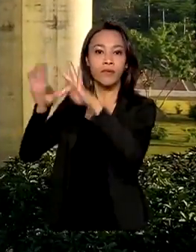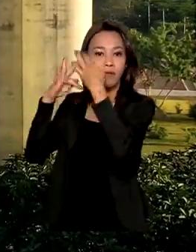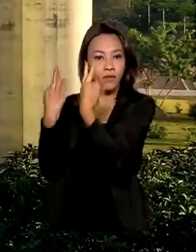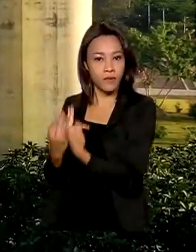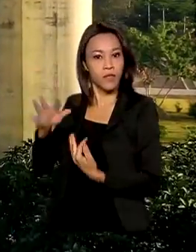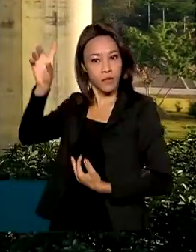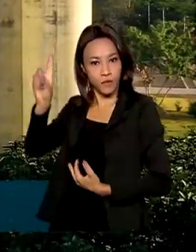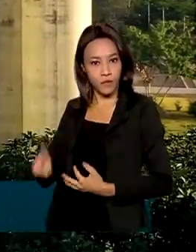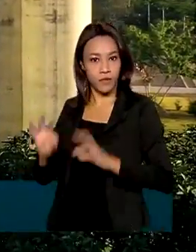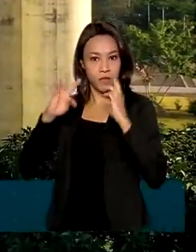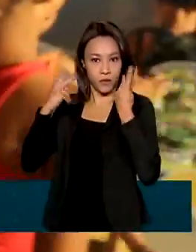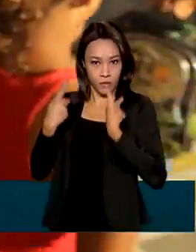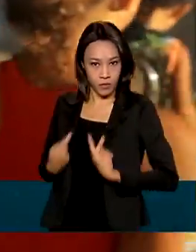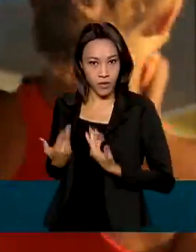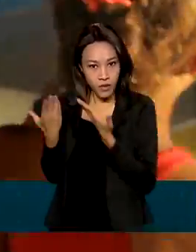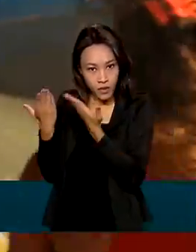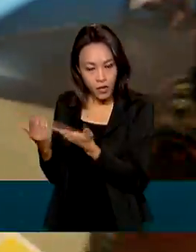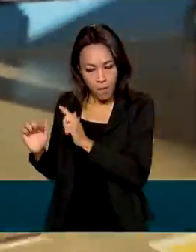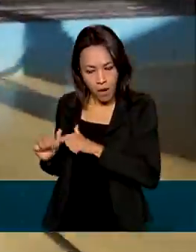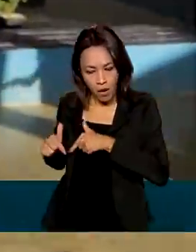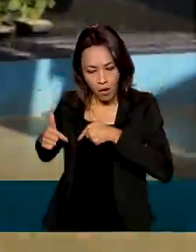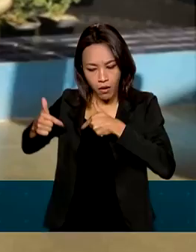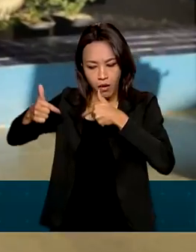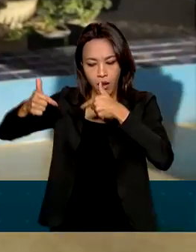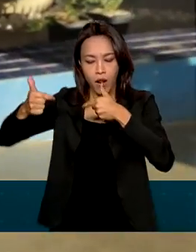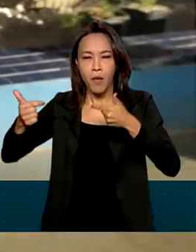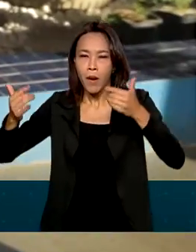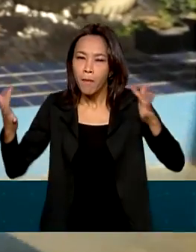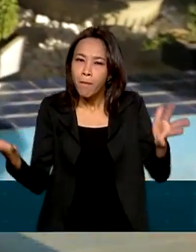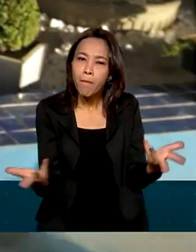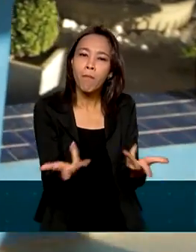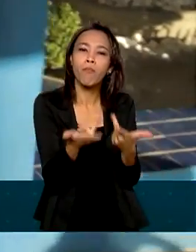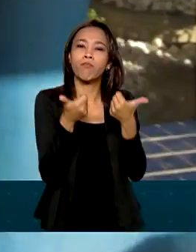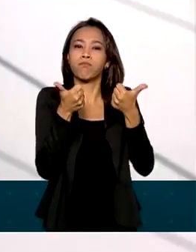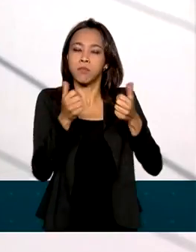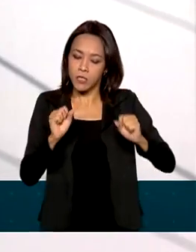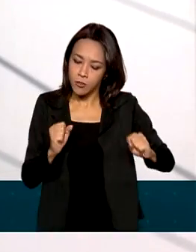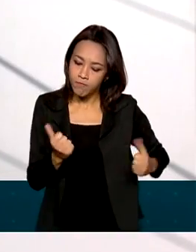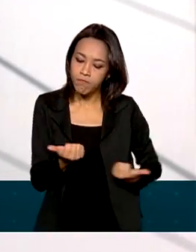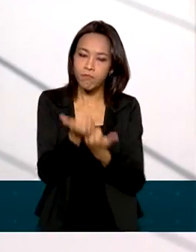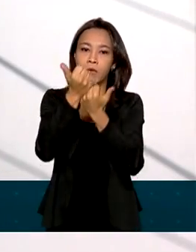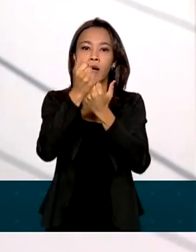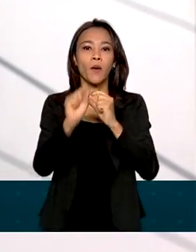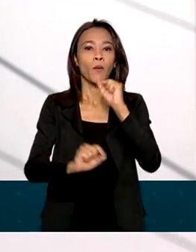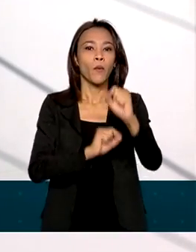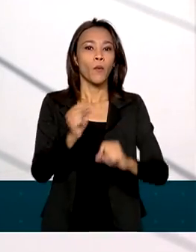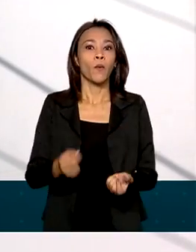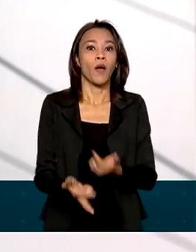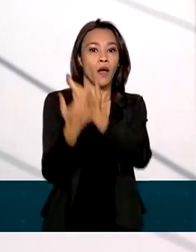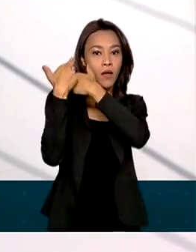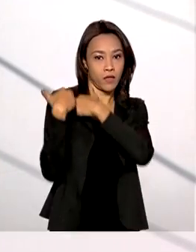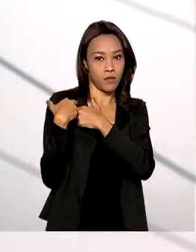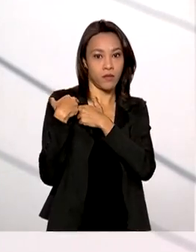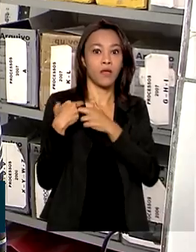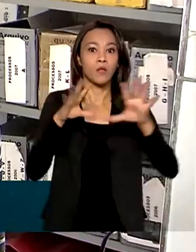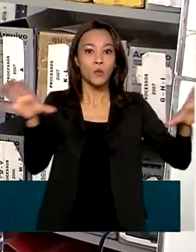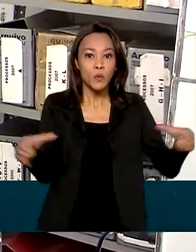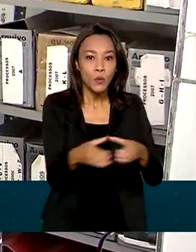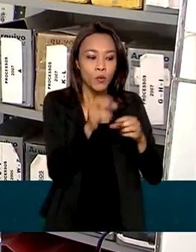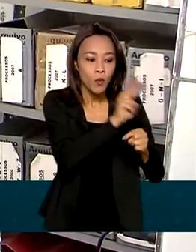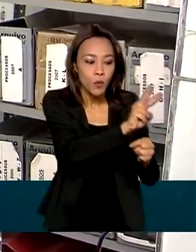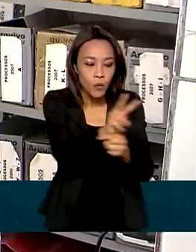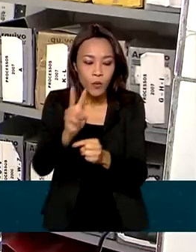Família e dos Direitos Humanos vem trabalhando para aperfeiçoar e fortalecer o papel dos conselheiros em todo o país.